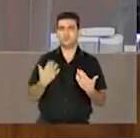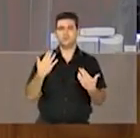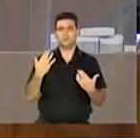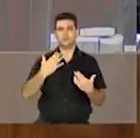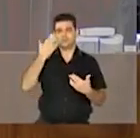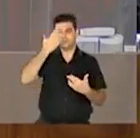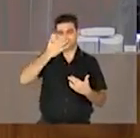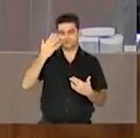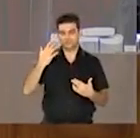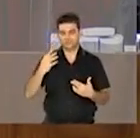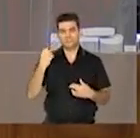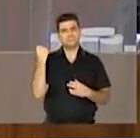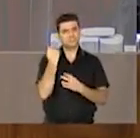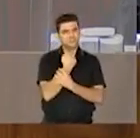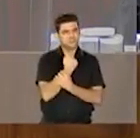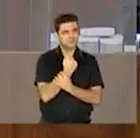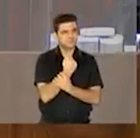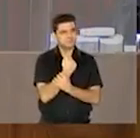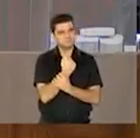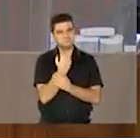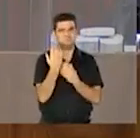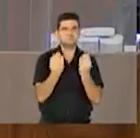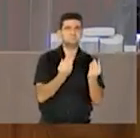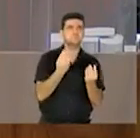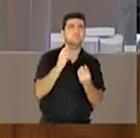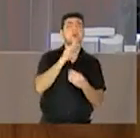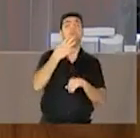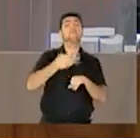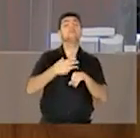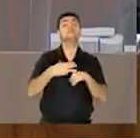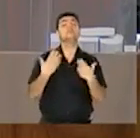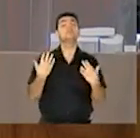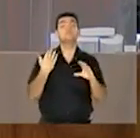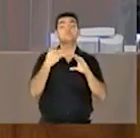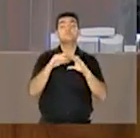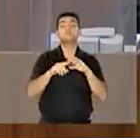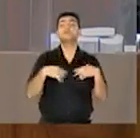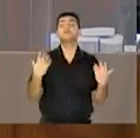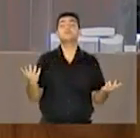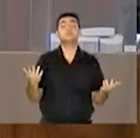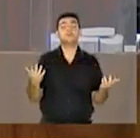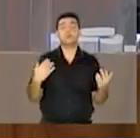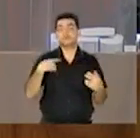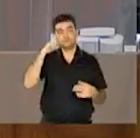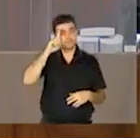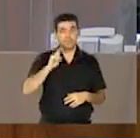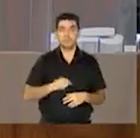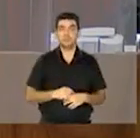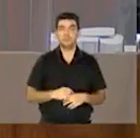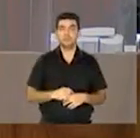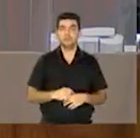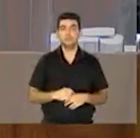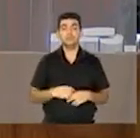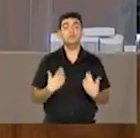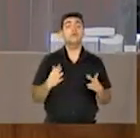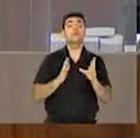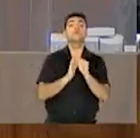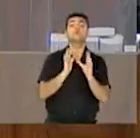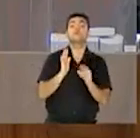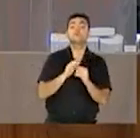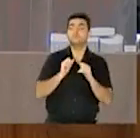lastro probatório seguro, o teor das mensagens, o modo pelo qual o